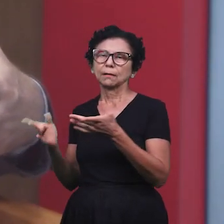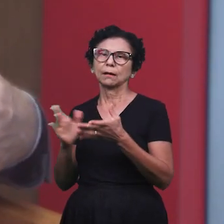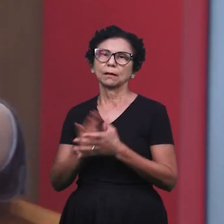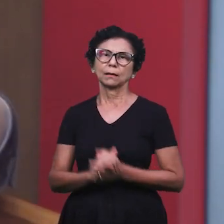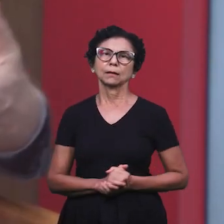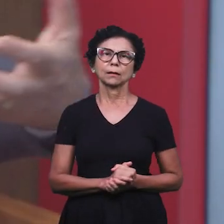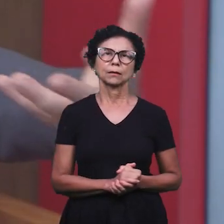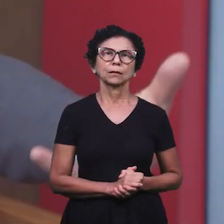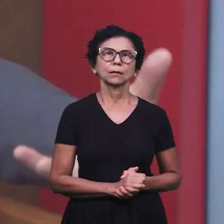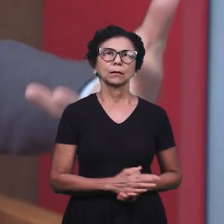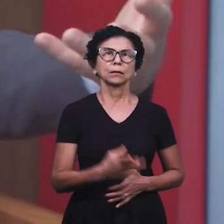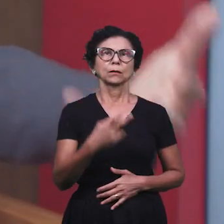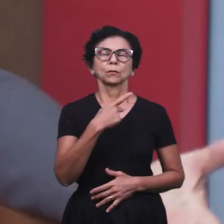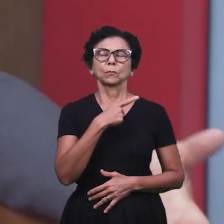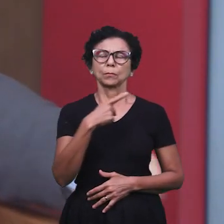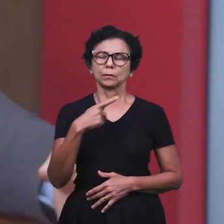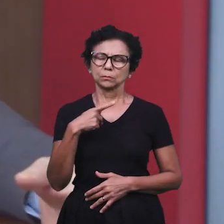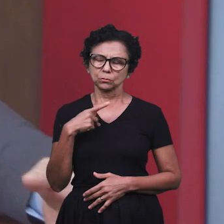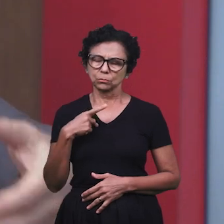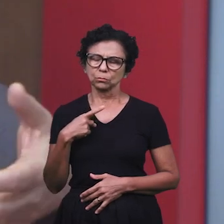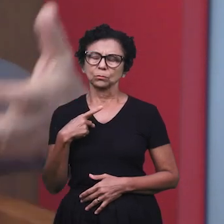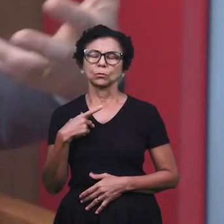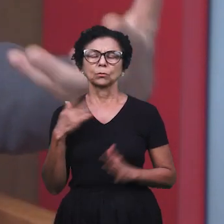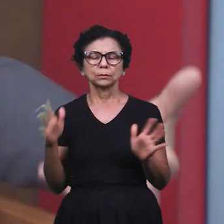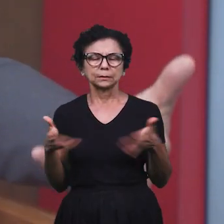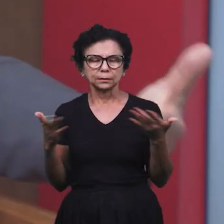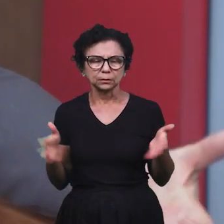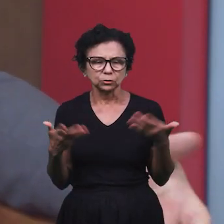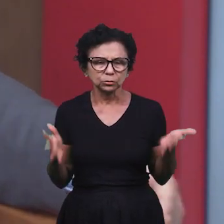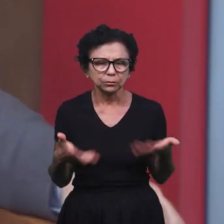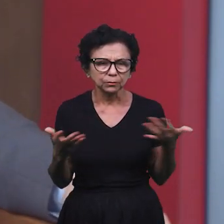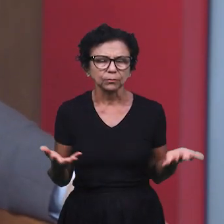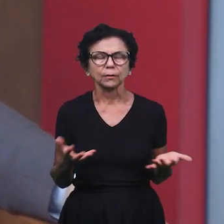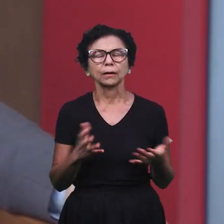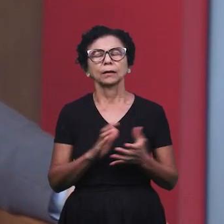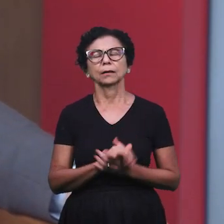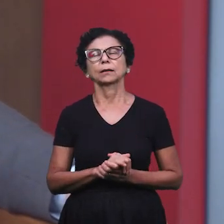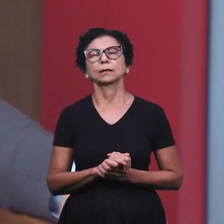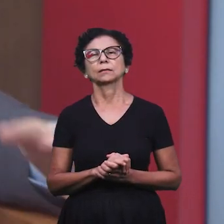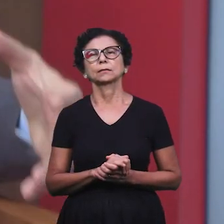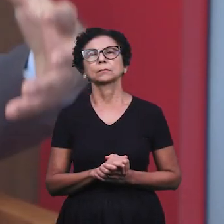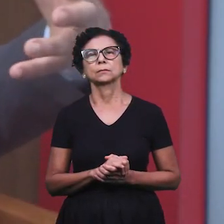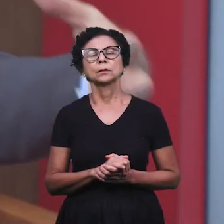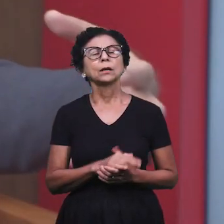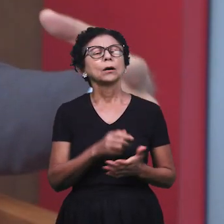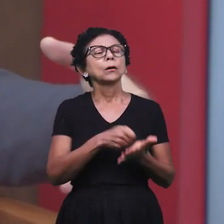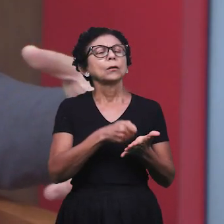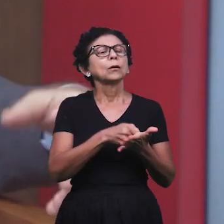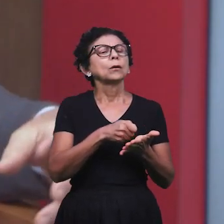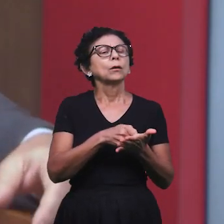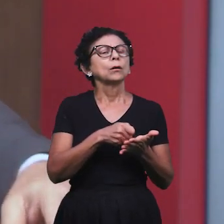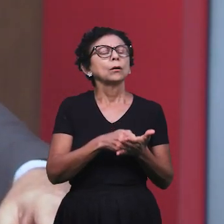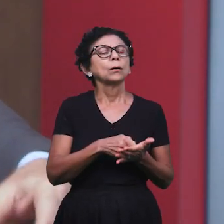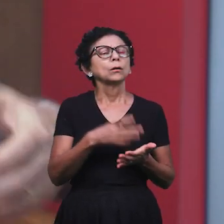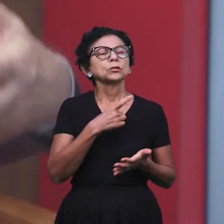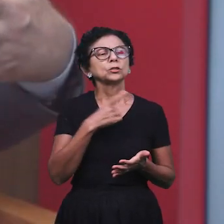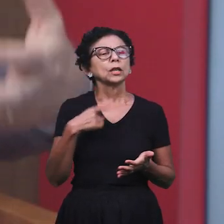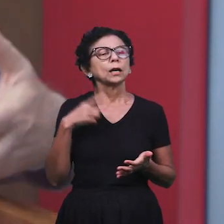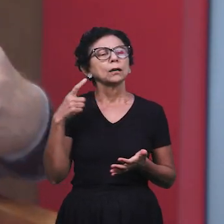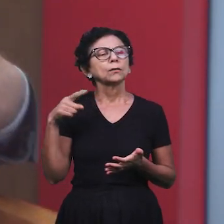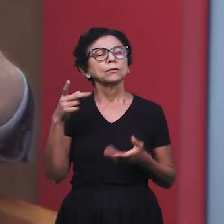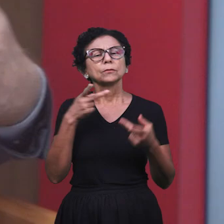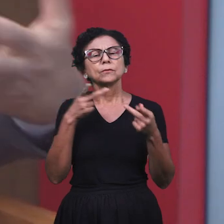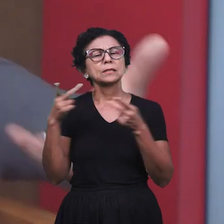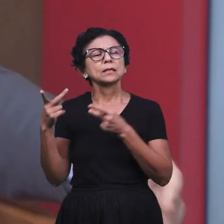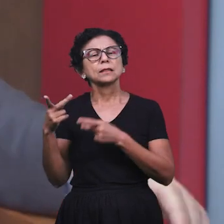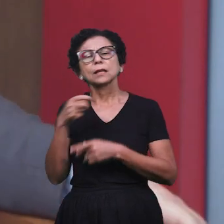pastor ser um fomentador disso, um incentivador disso dentro da igreja, cobrar isso dos diáconos para que